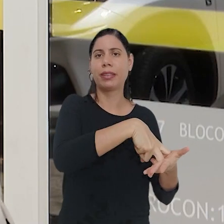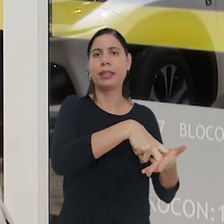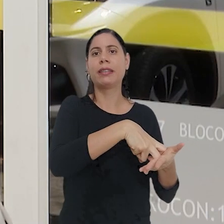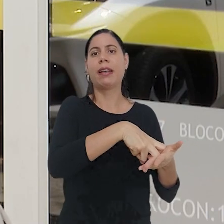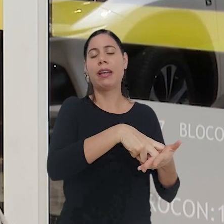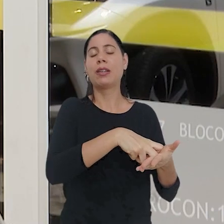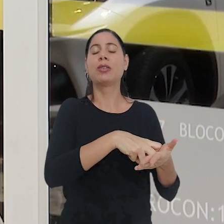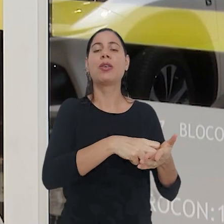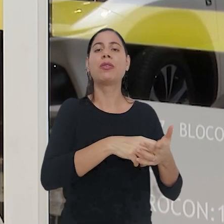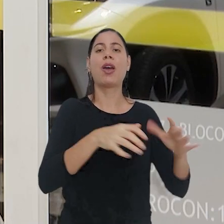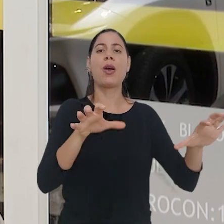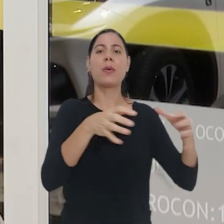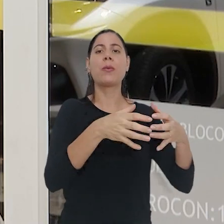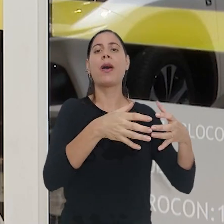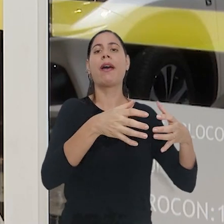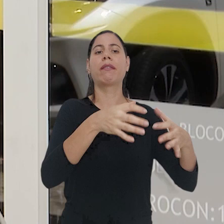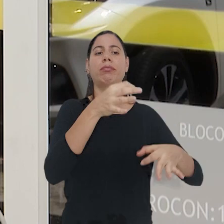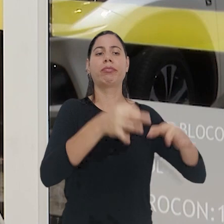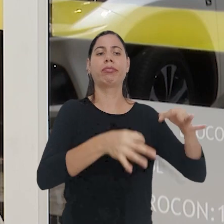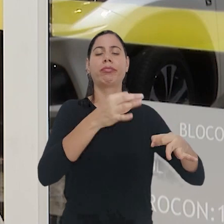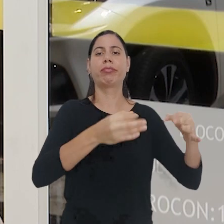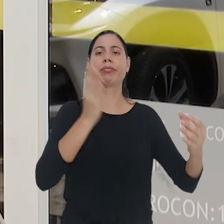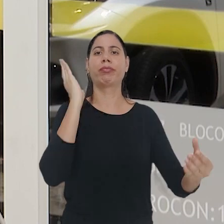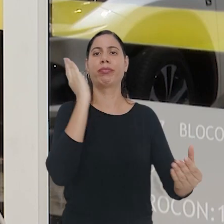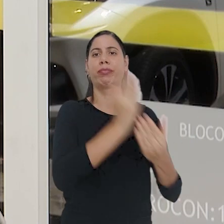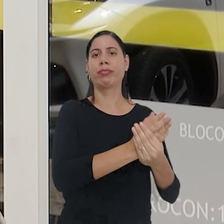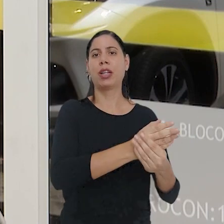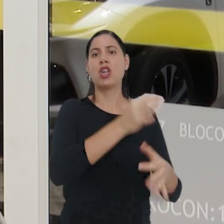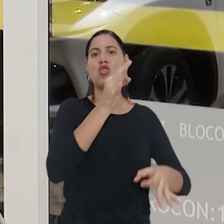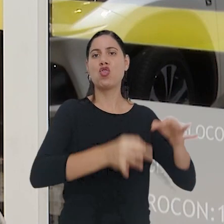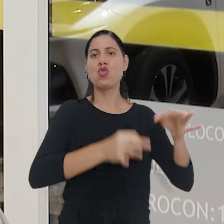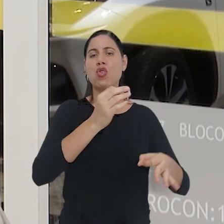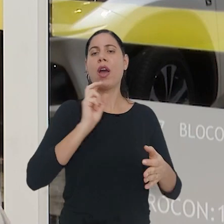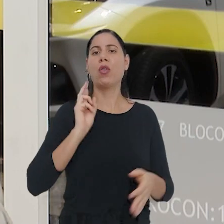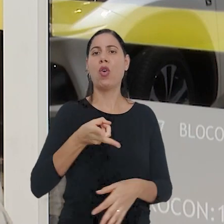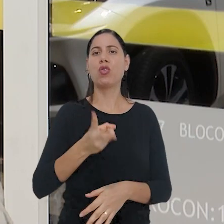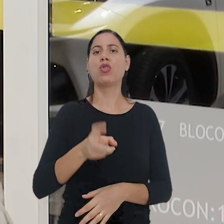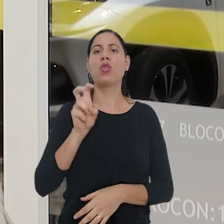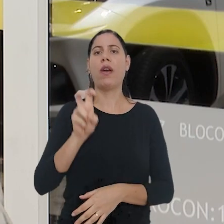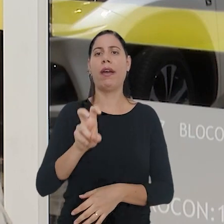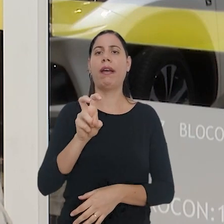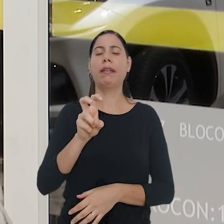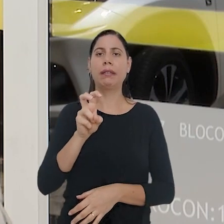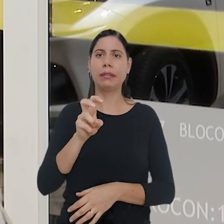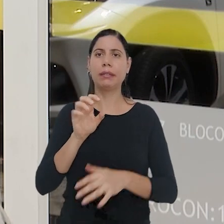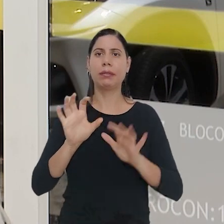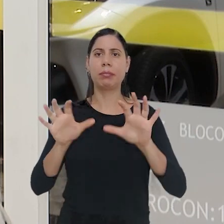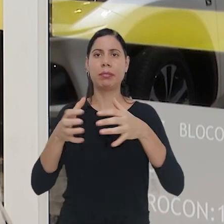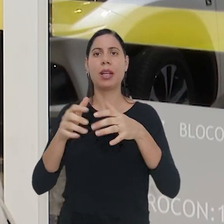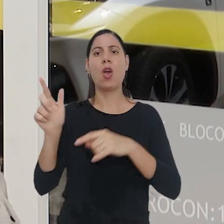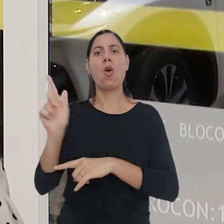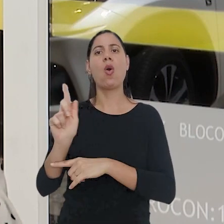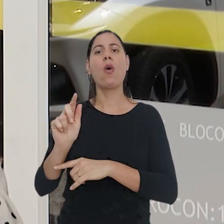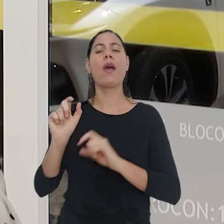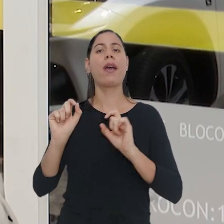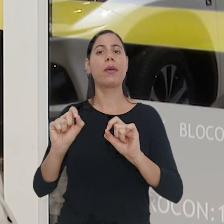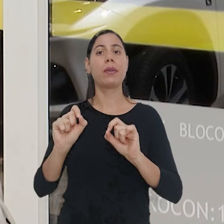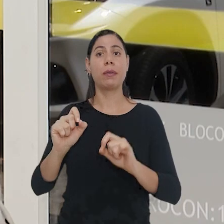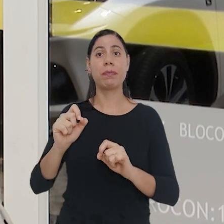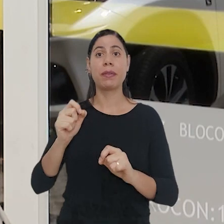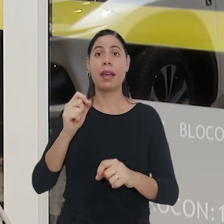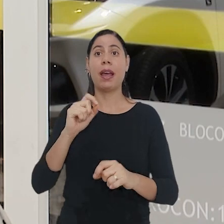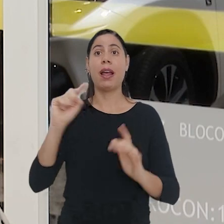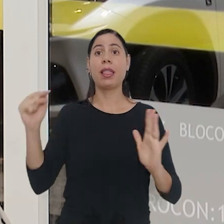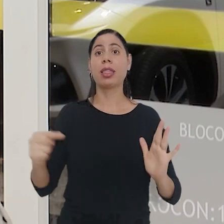foi julgado pela 4ª turma do tribunal, que manteve a sentença da 5ª Vara da Seção Judiciária de Goiás. De acordo com